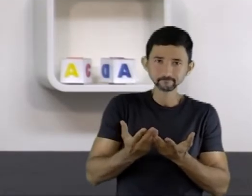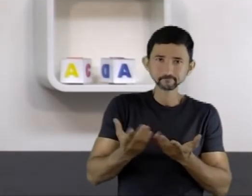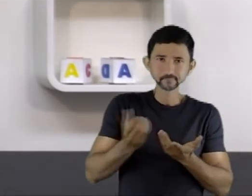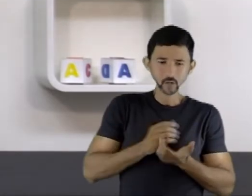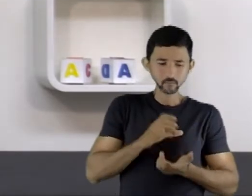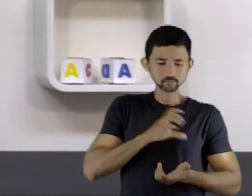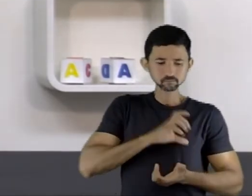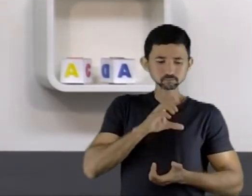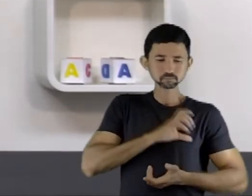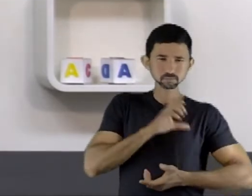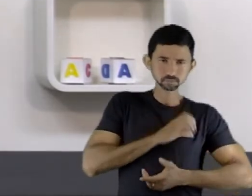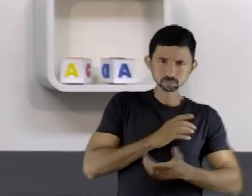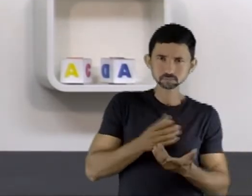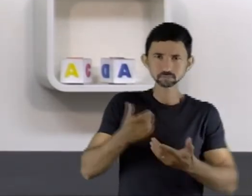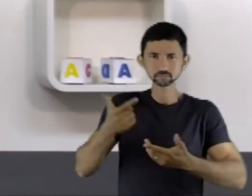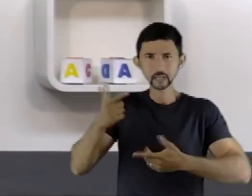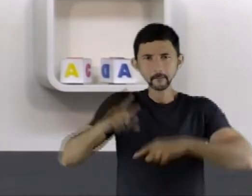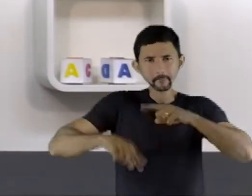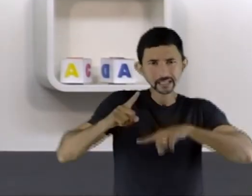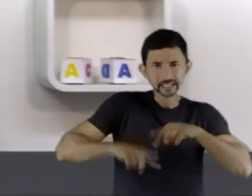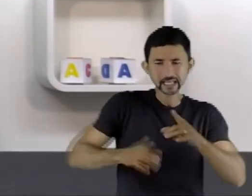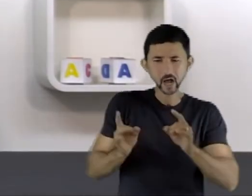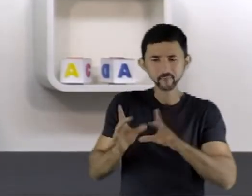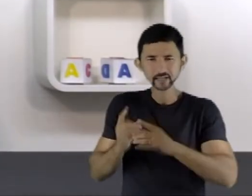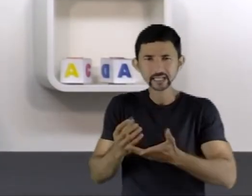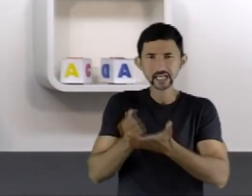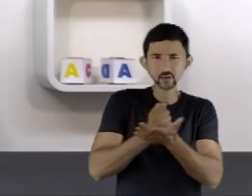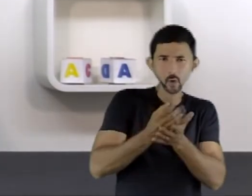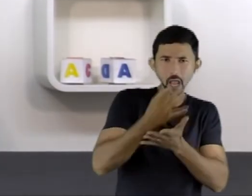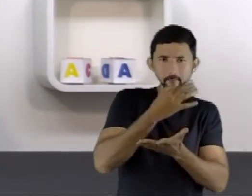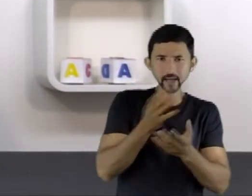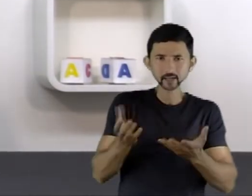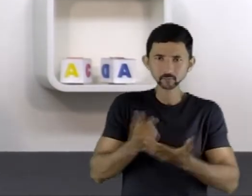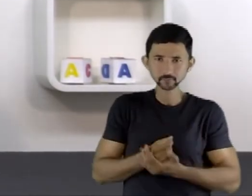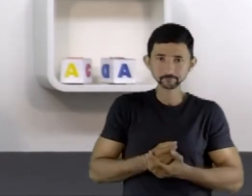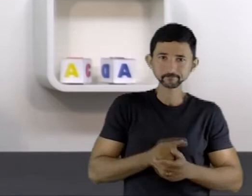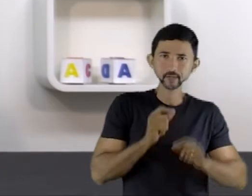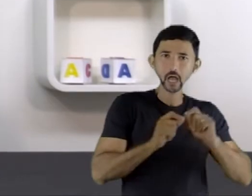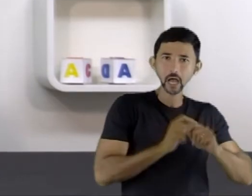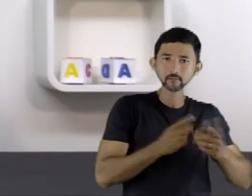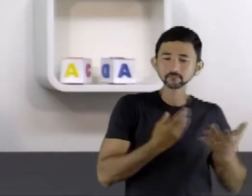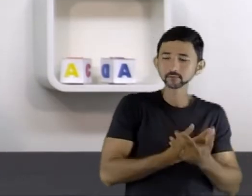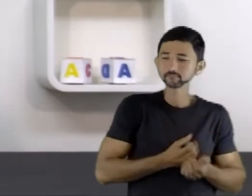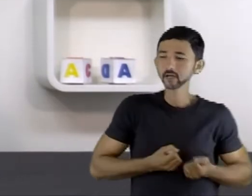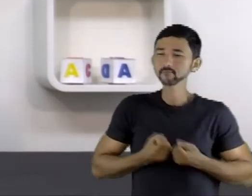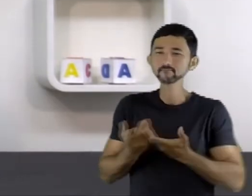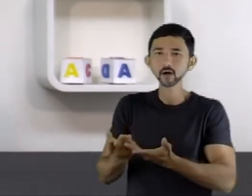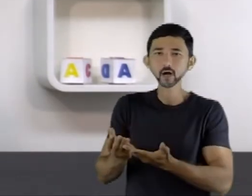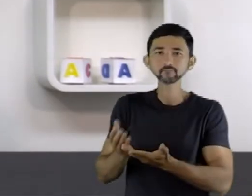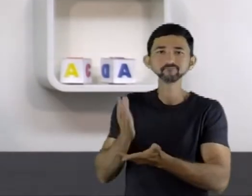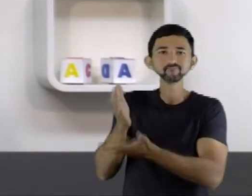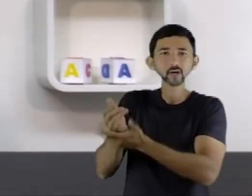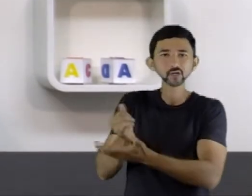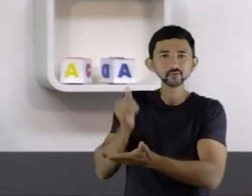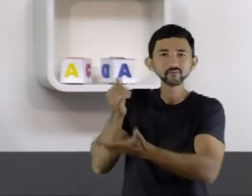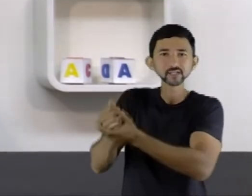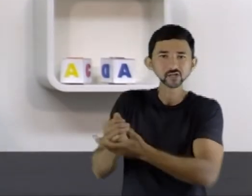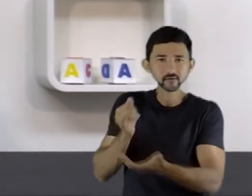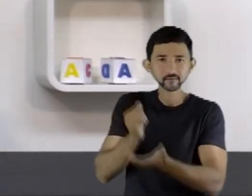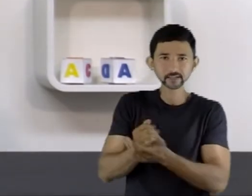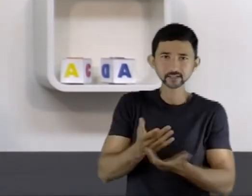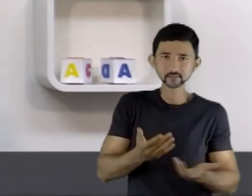equipamentos, vendendo remédio, vendendo para os países que estavam em guerra e começa a investir. Tá? Ora, vendeu